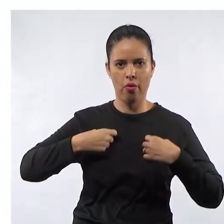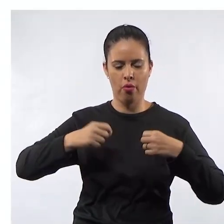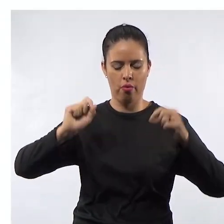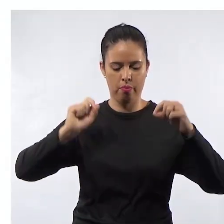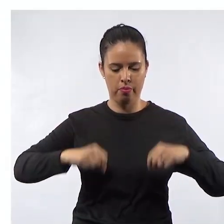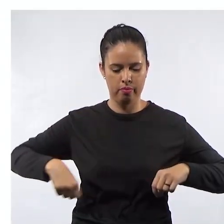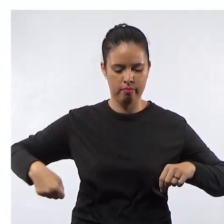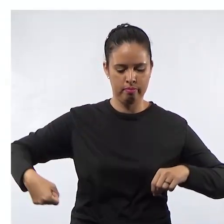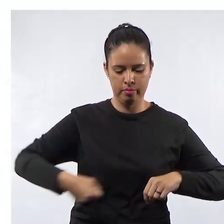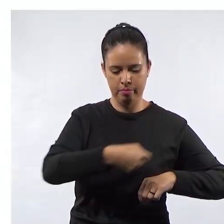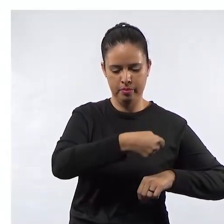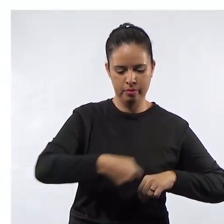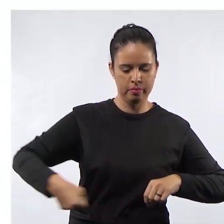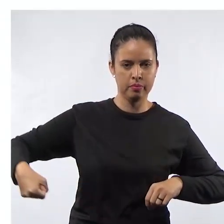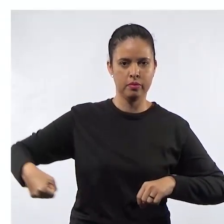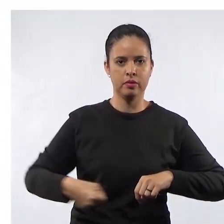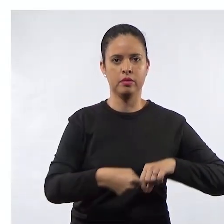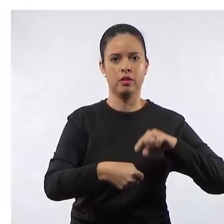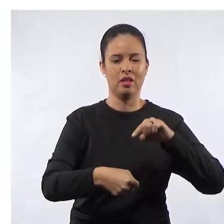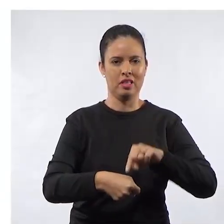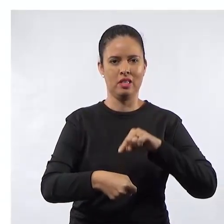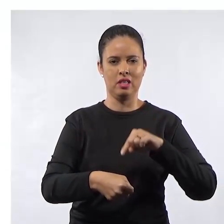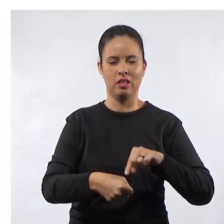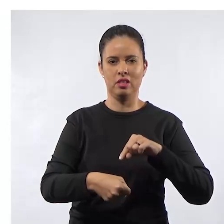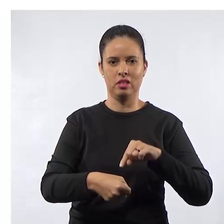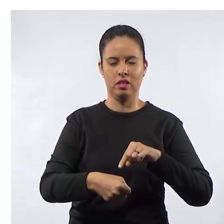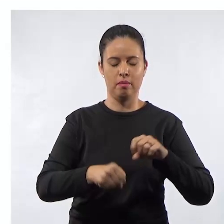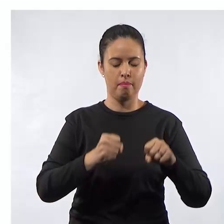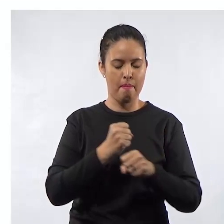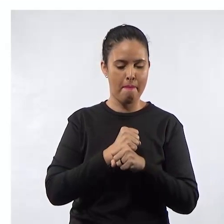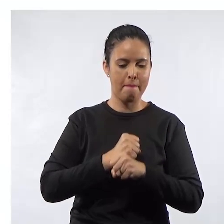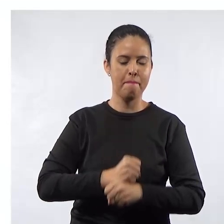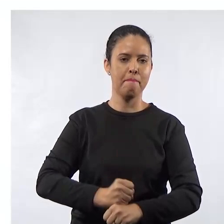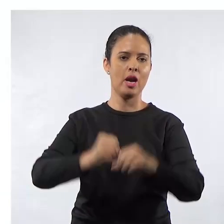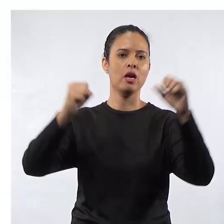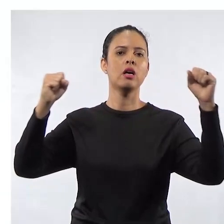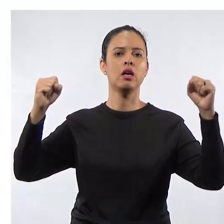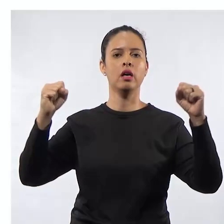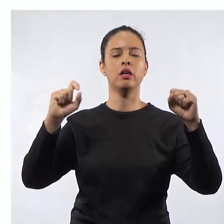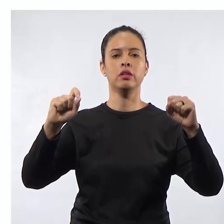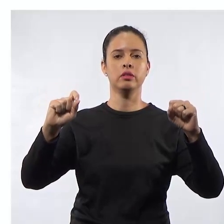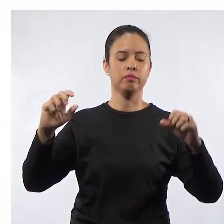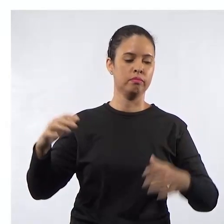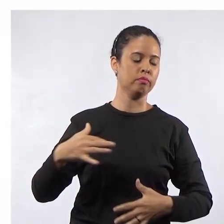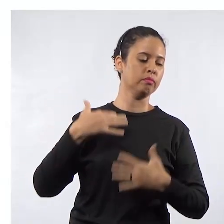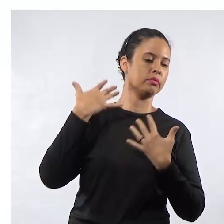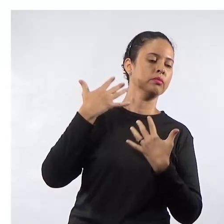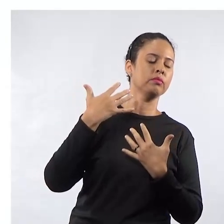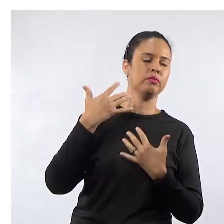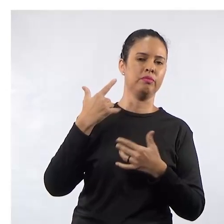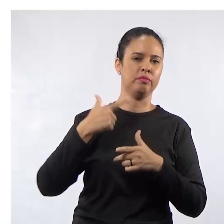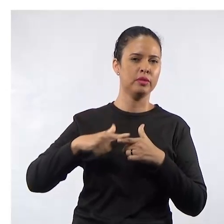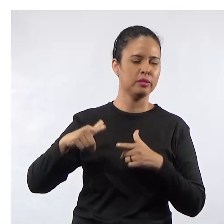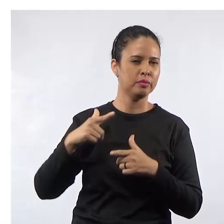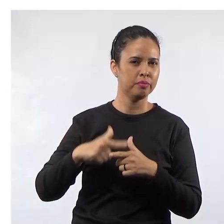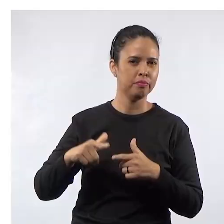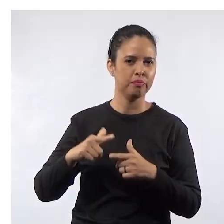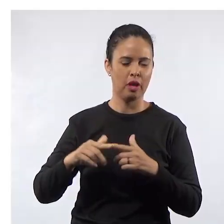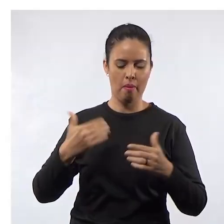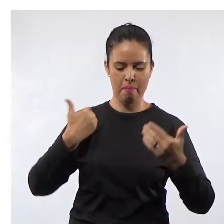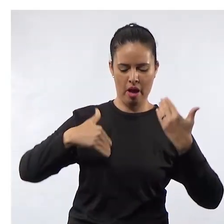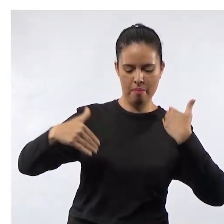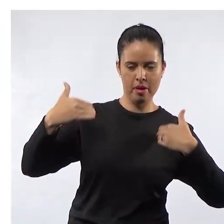tá ali plena passando a roupa, e aí, de repente, aquele ferro explode e vem a estar causando,